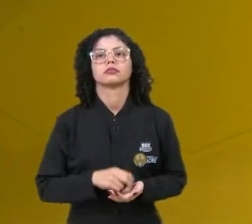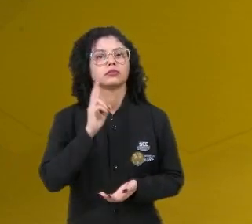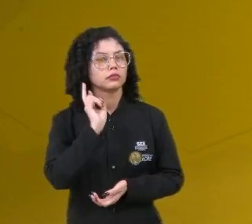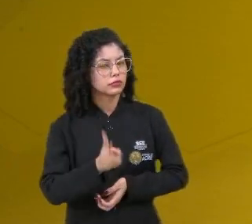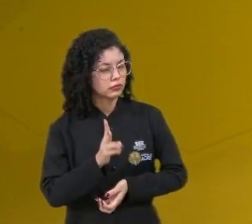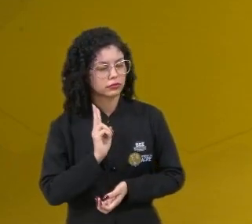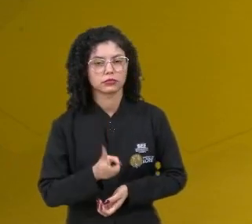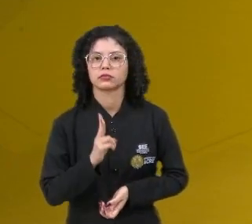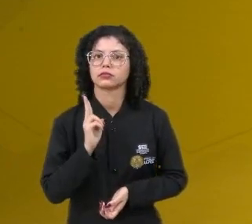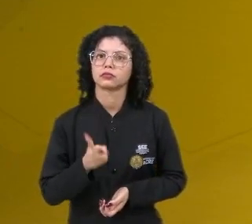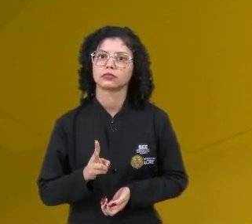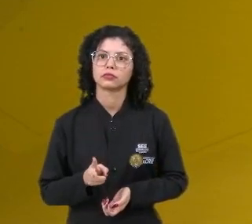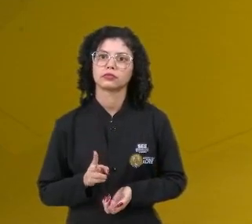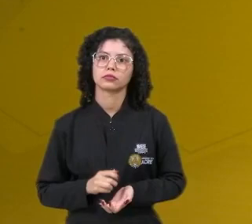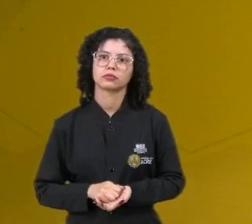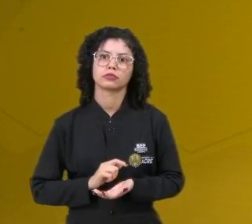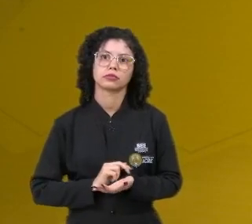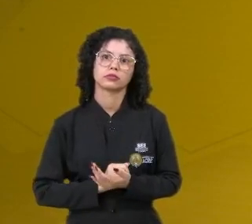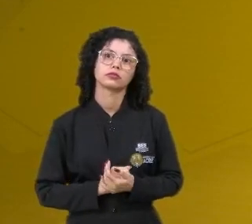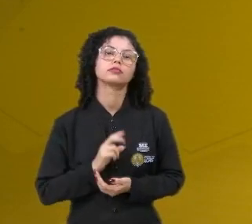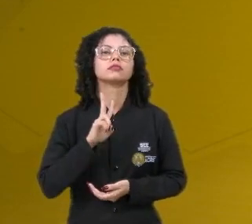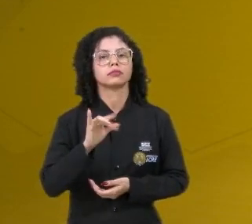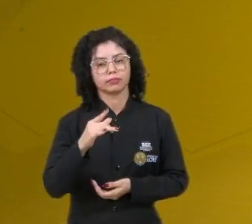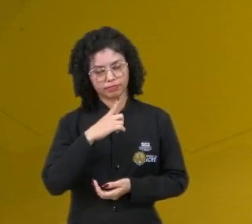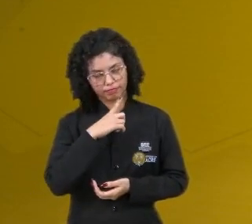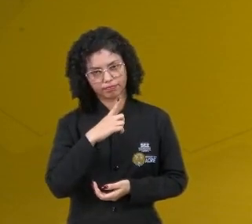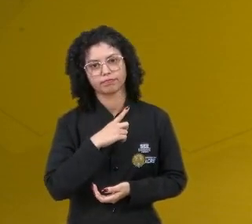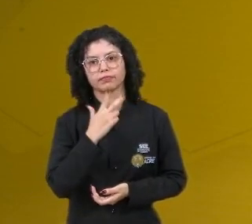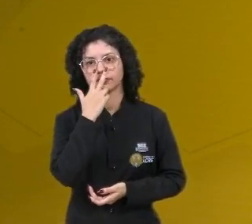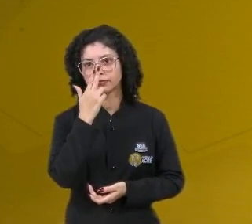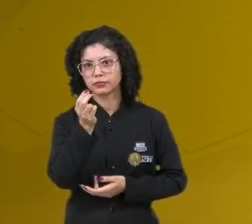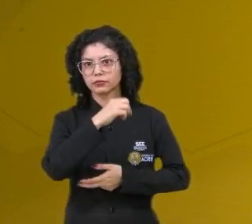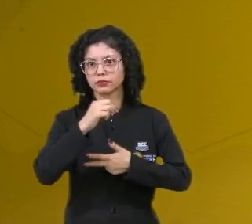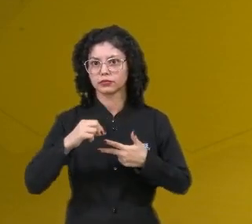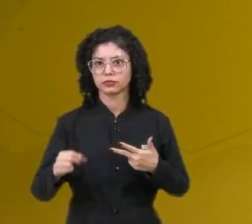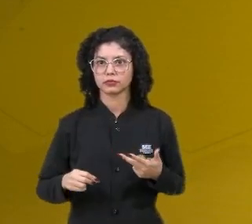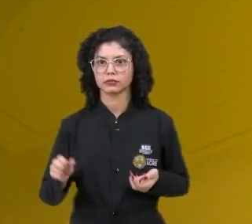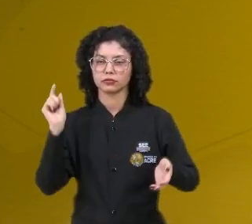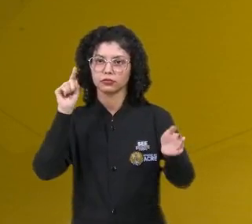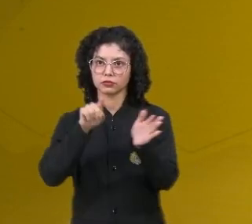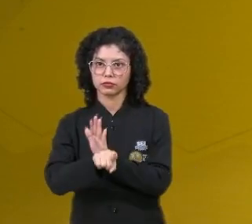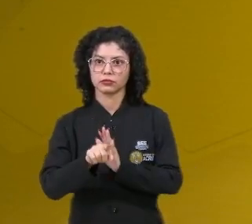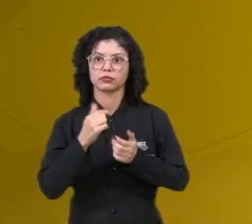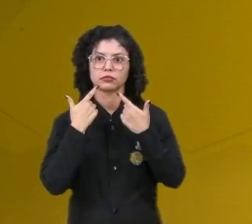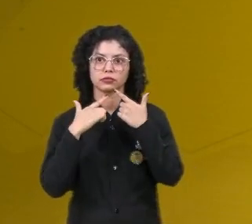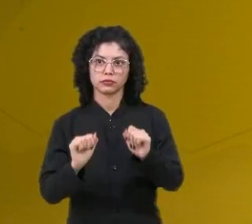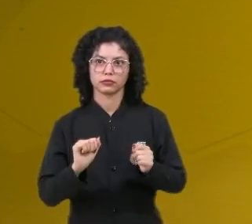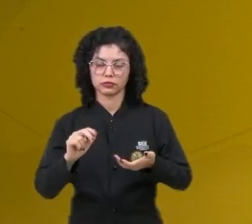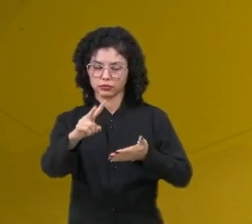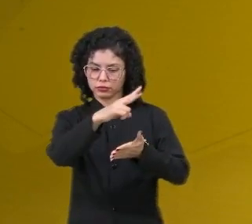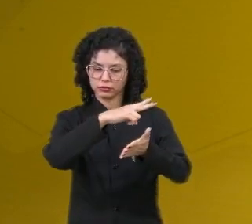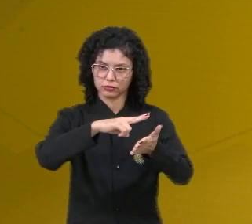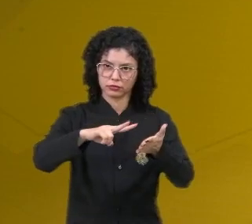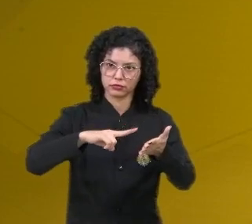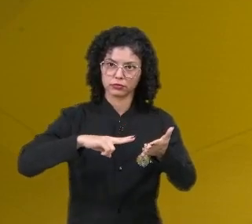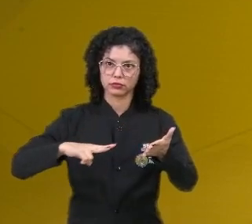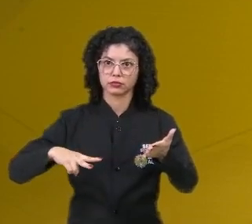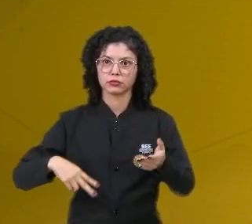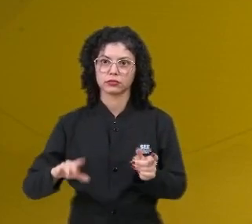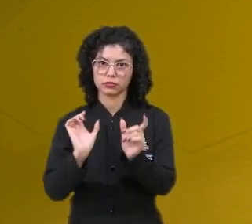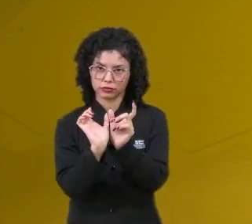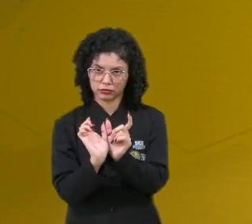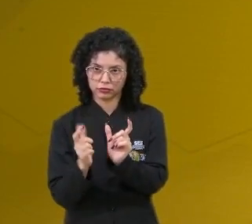sempre sempre infinito e além vai aparecer lá no seu Enem Nas questões de linguagens essa palavrinha